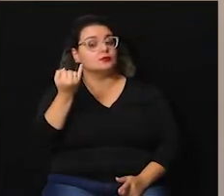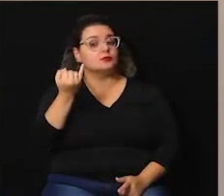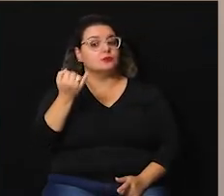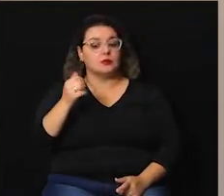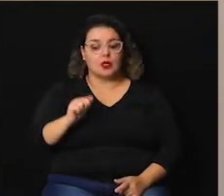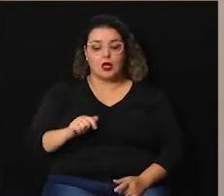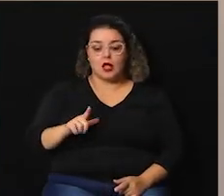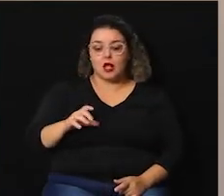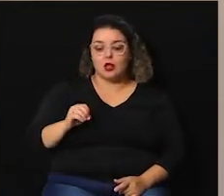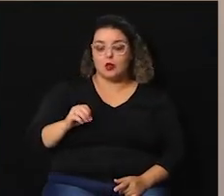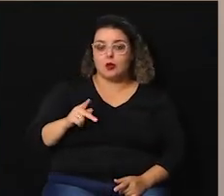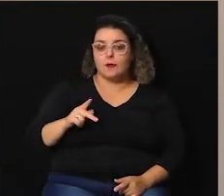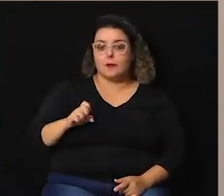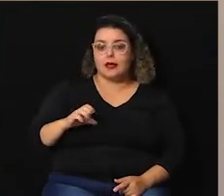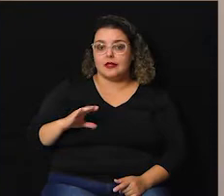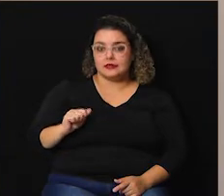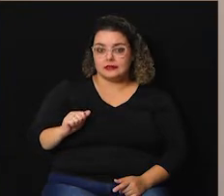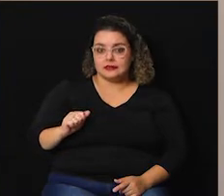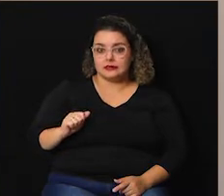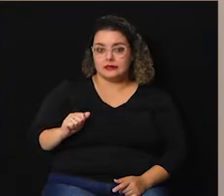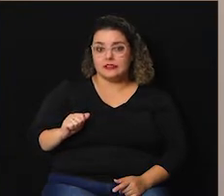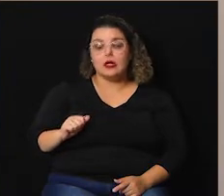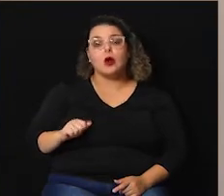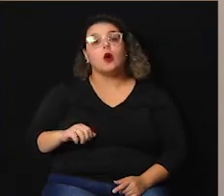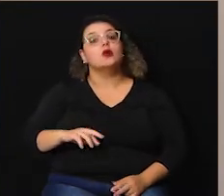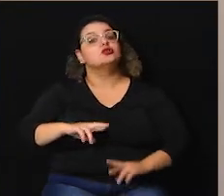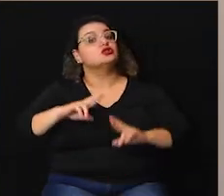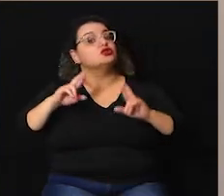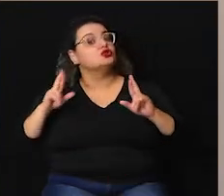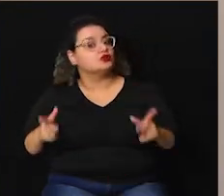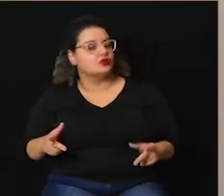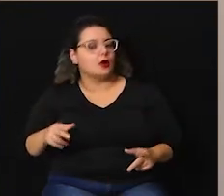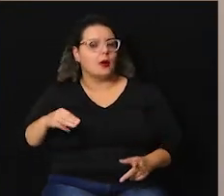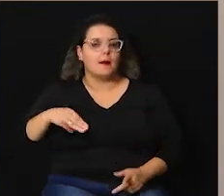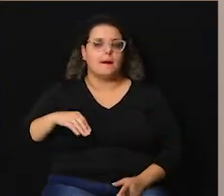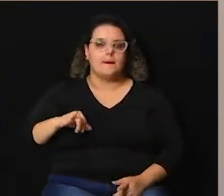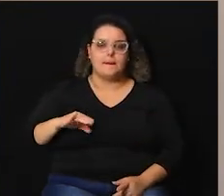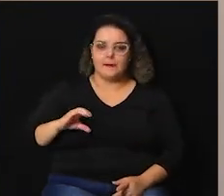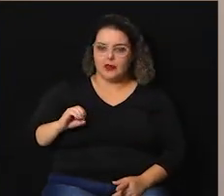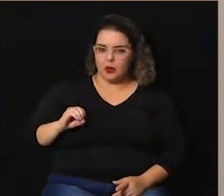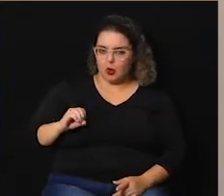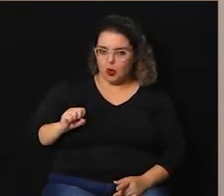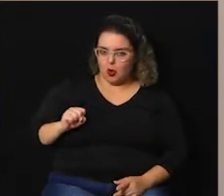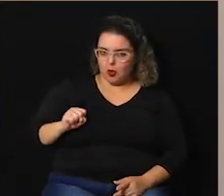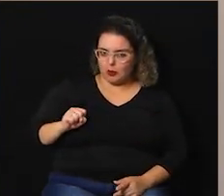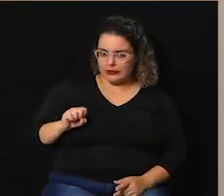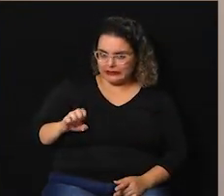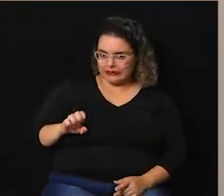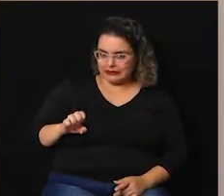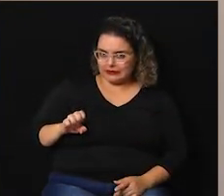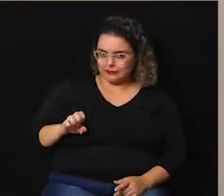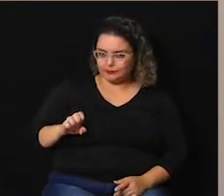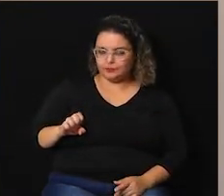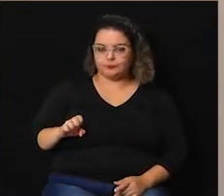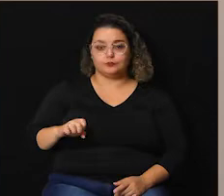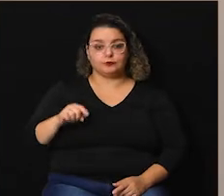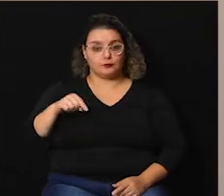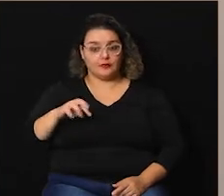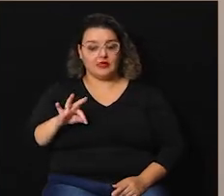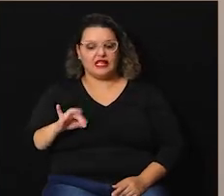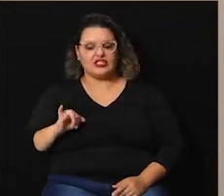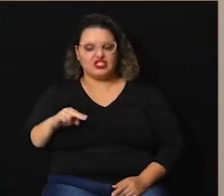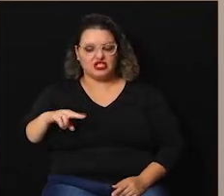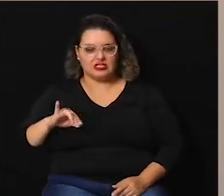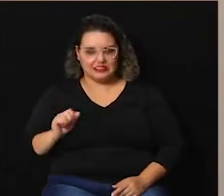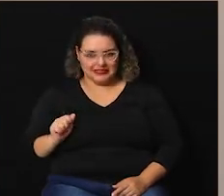da alopecia areata com micose, a chamada tinea capitis, porque a tinea capitis também